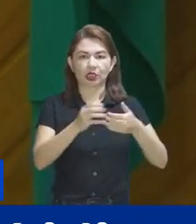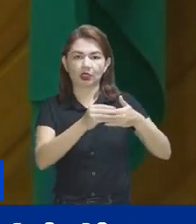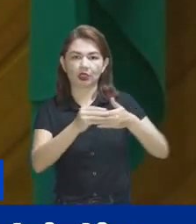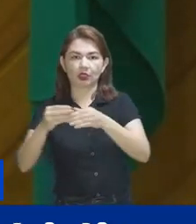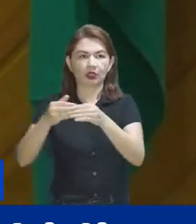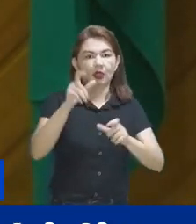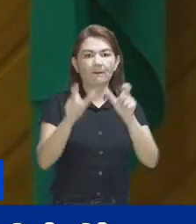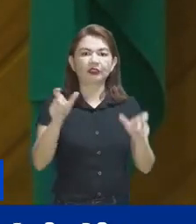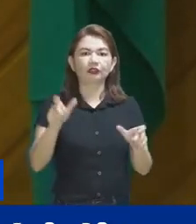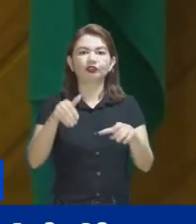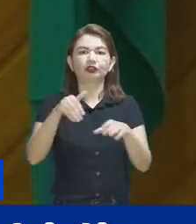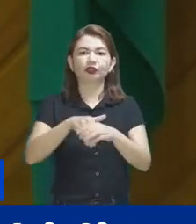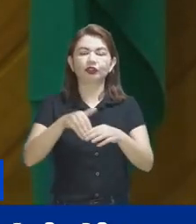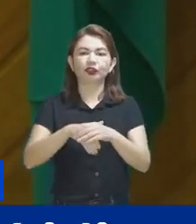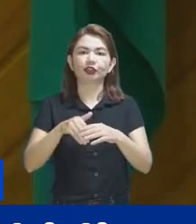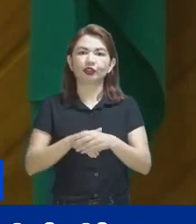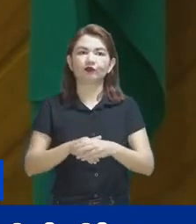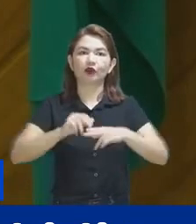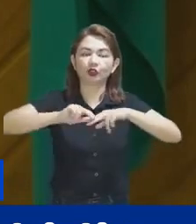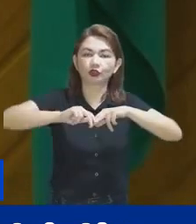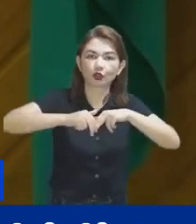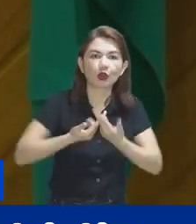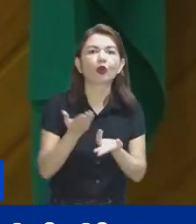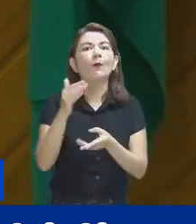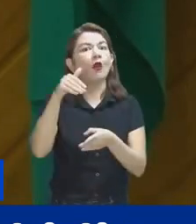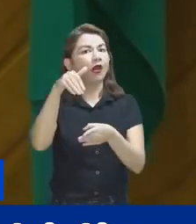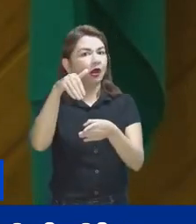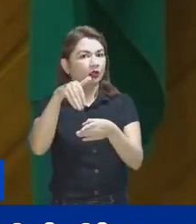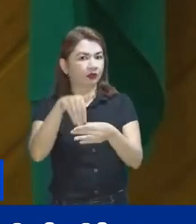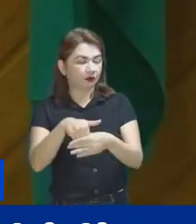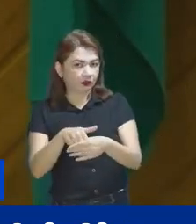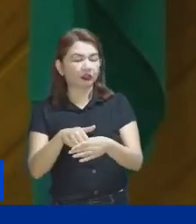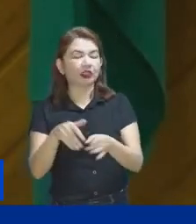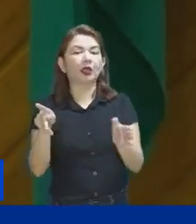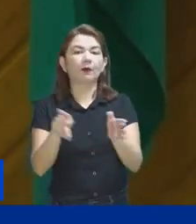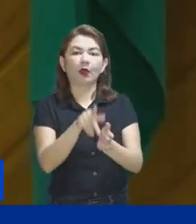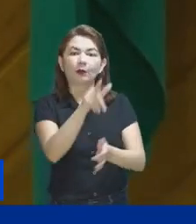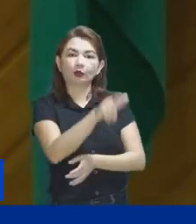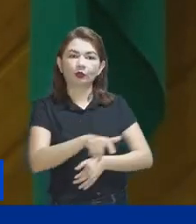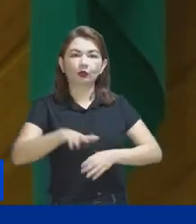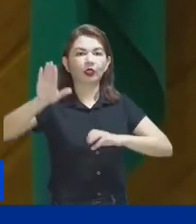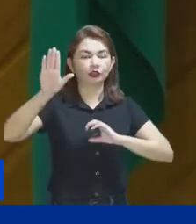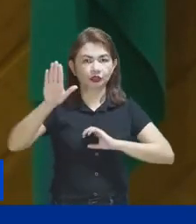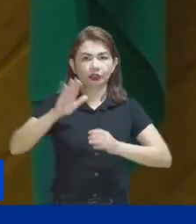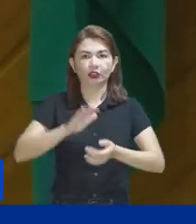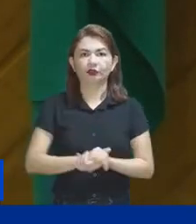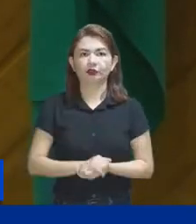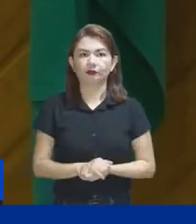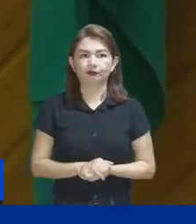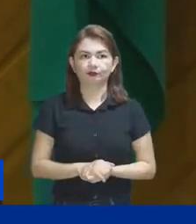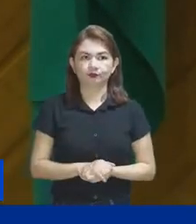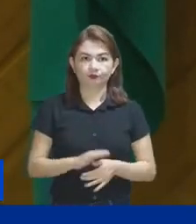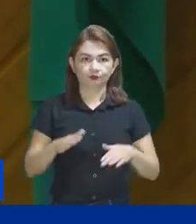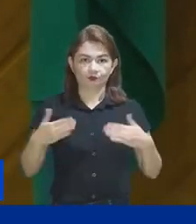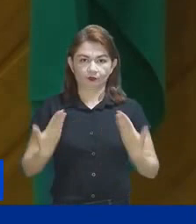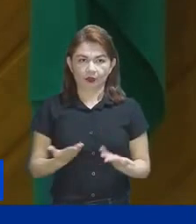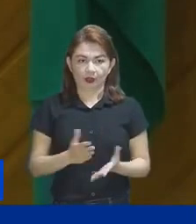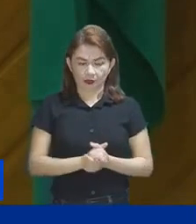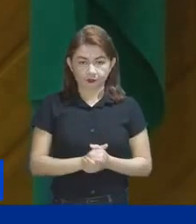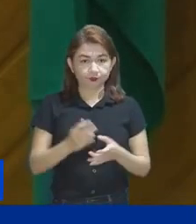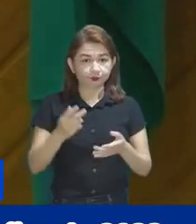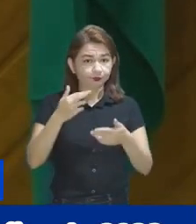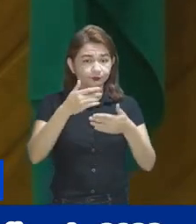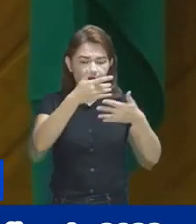e o oferecimento para esses mesmos eleitores de vantagens indevidas. A instrução dos mencionados